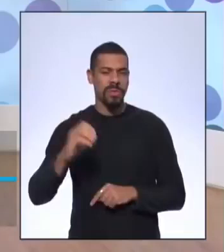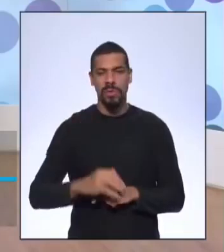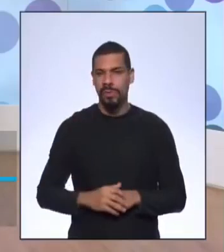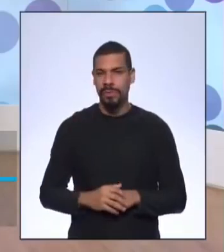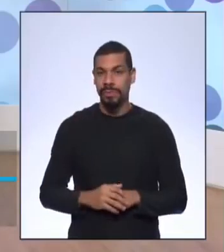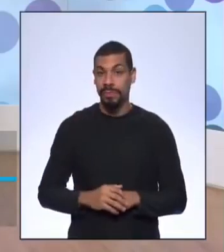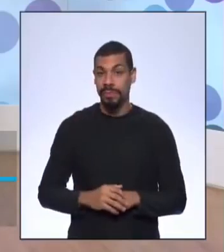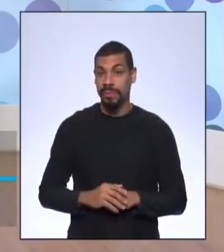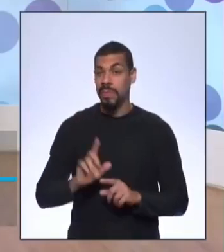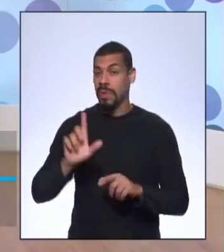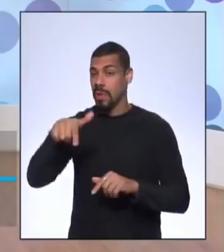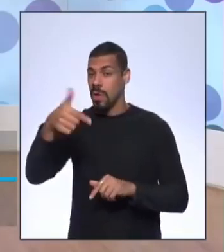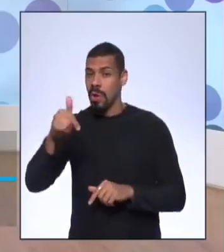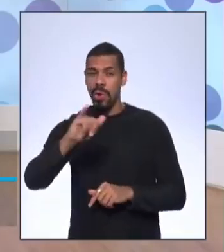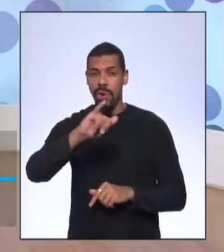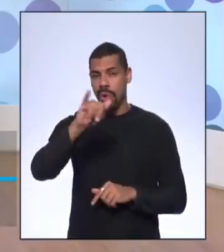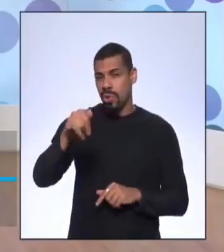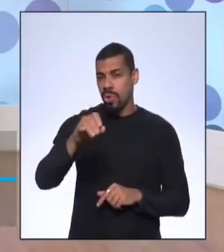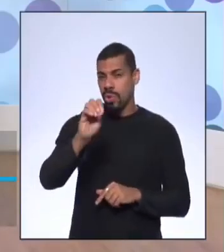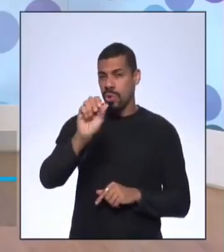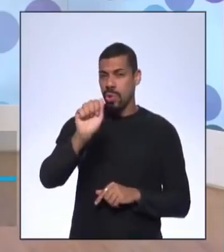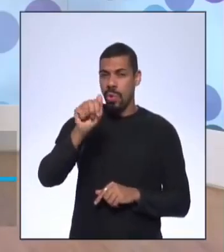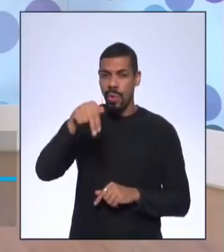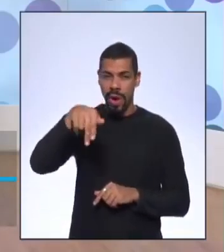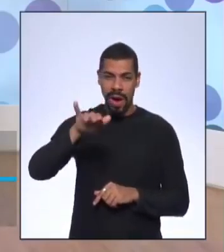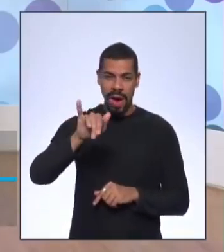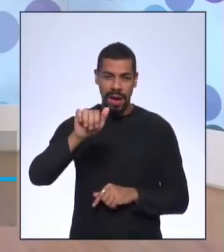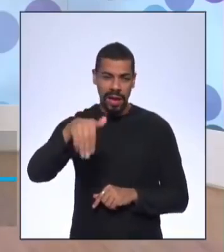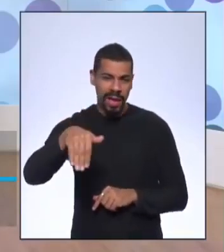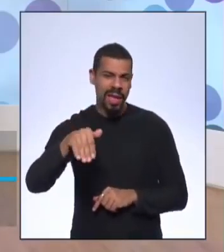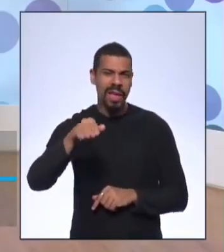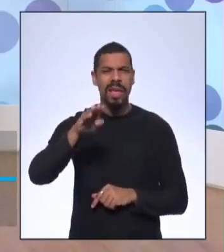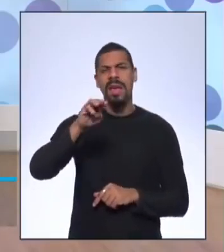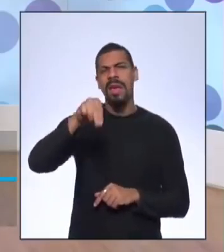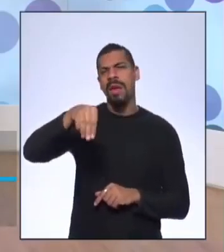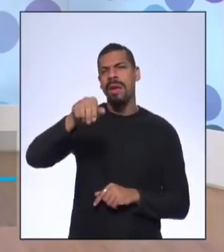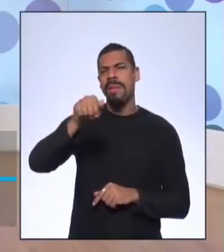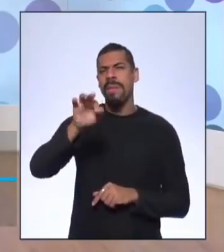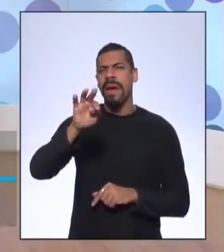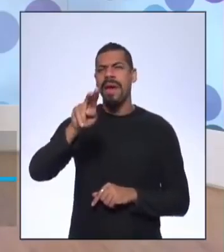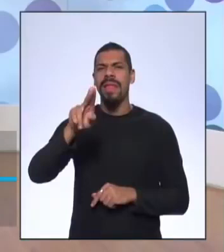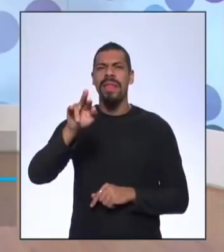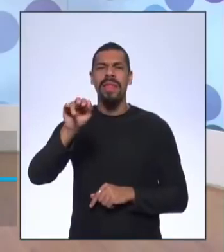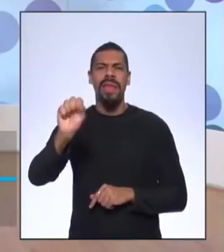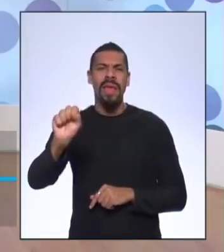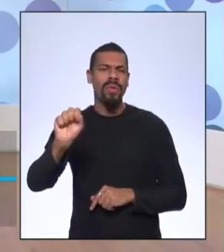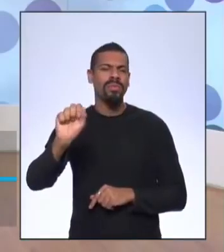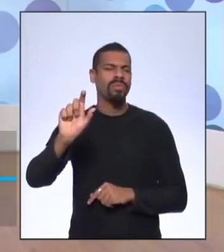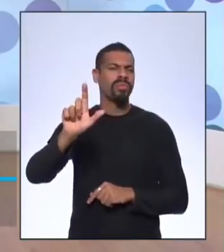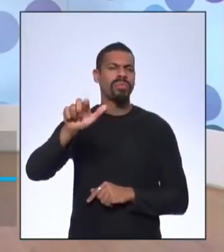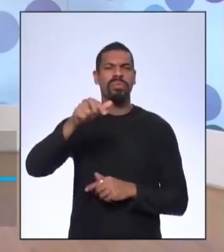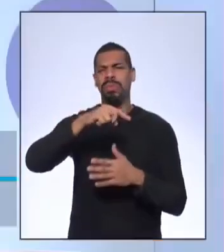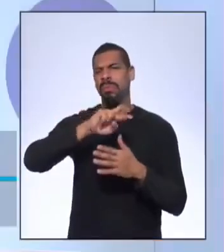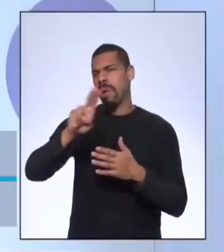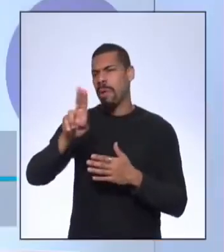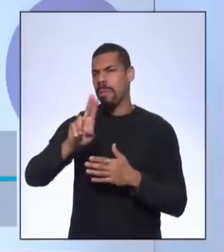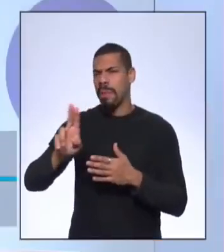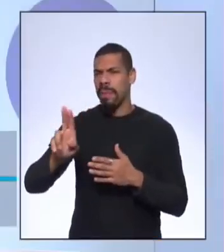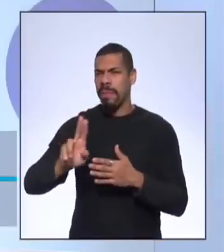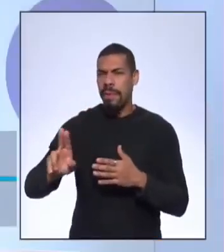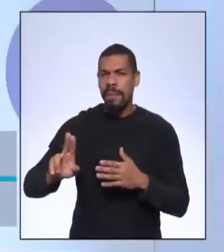Agora, Joaquim, Isabela, Matheus, Heitor, quem